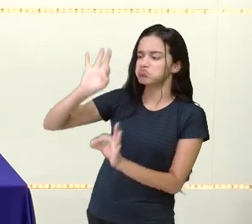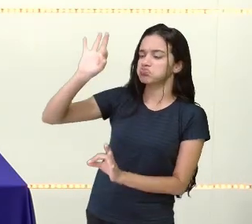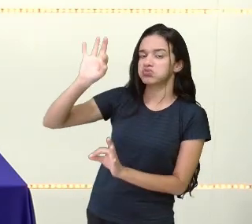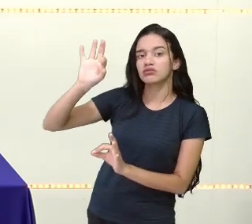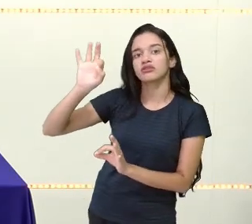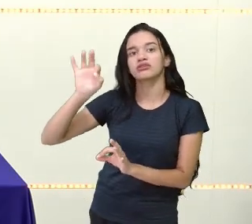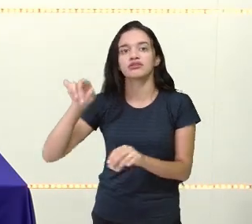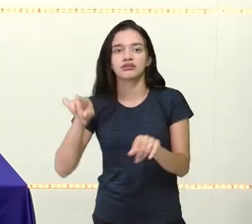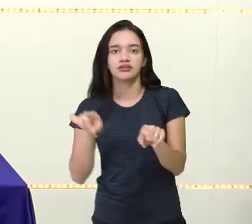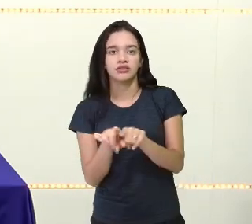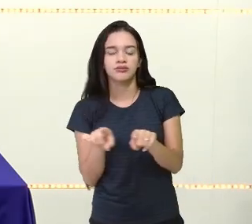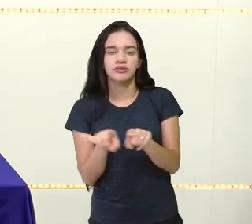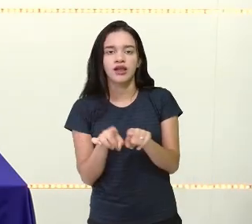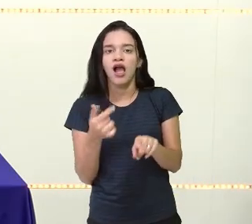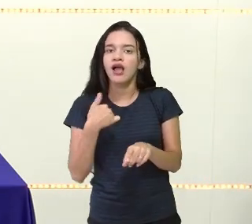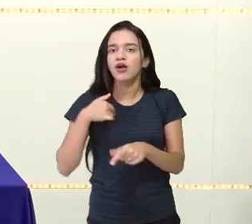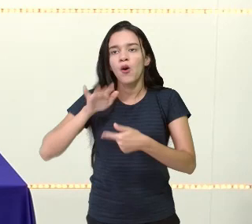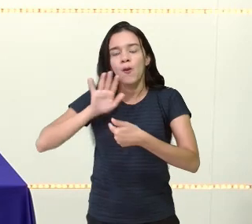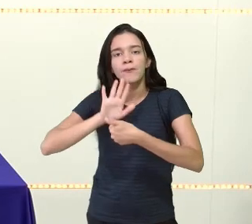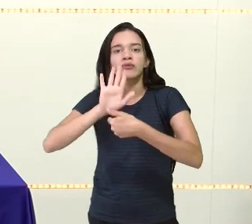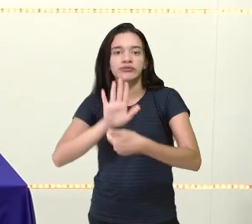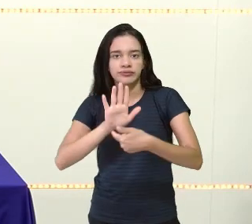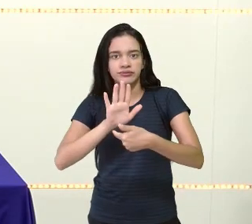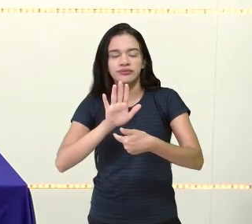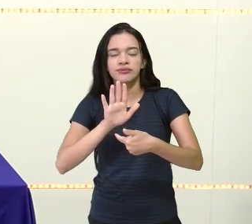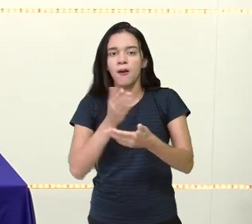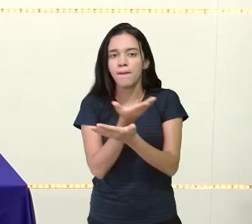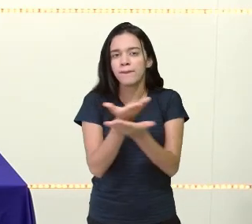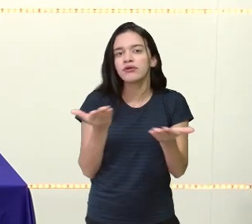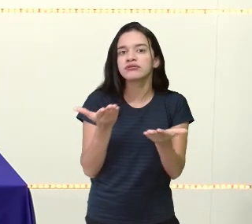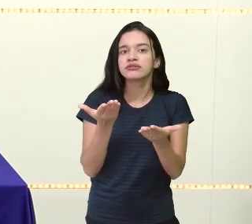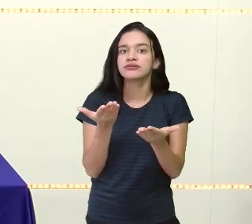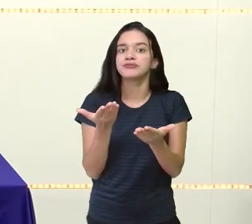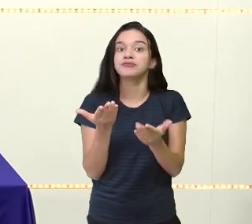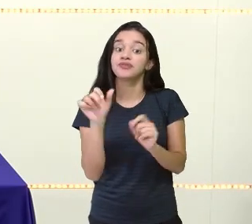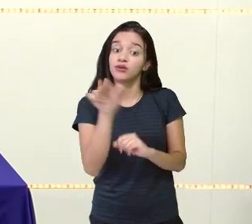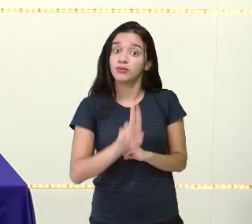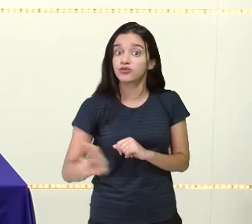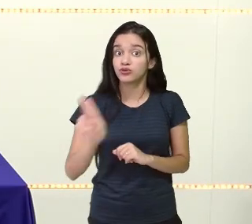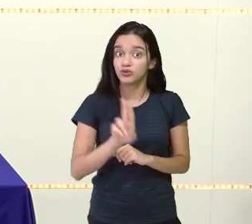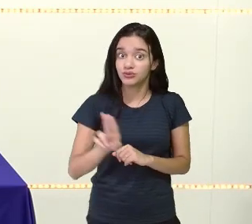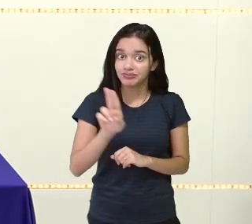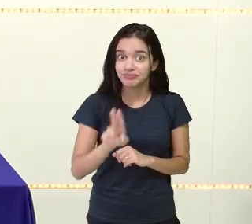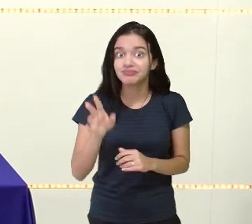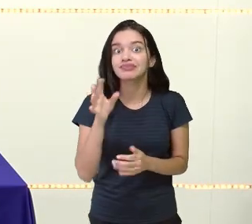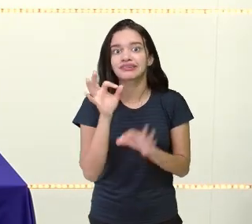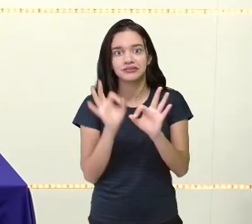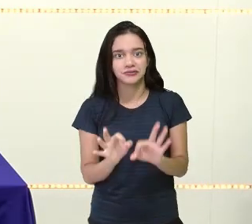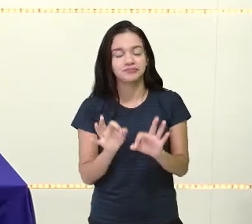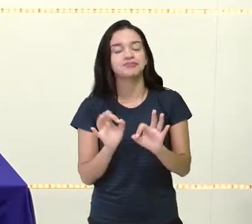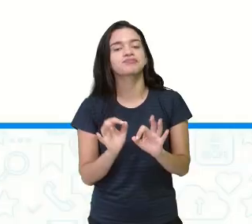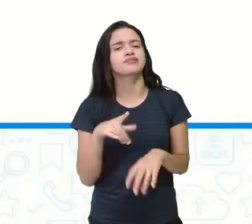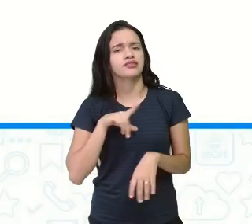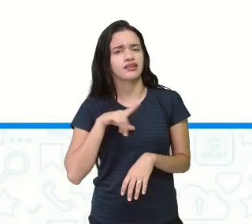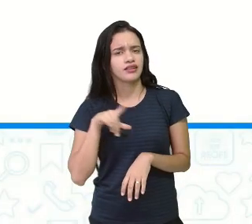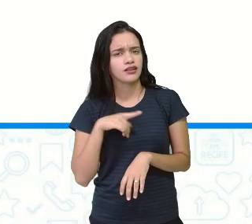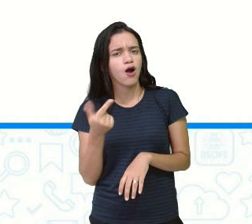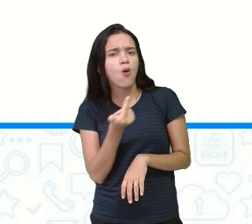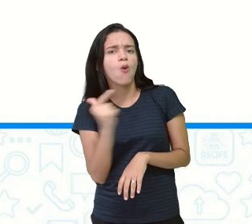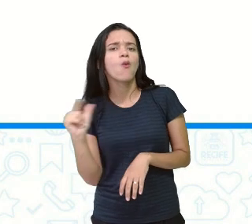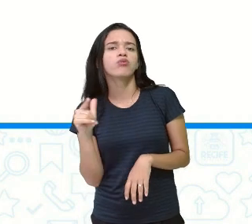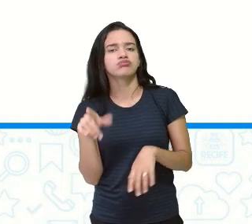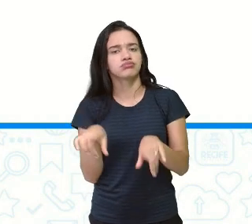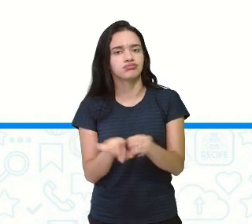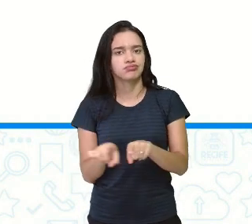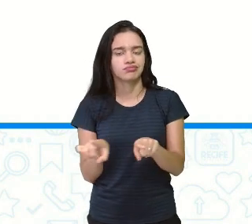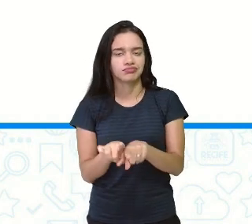grandeza centímetro. Eu estou trazendo aqui para vocês as mais usuais, tá? Porque existem outras também,